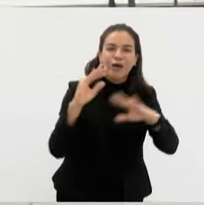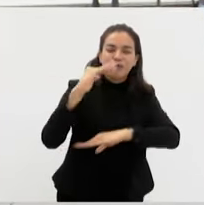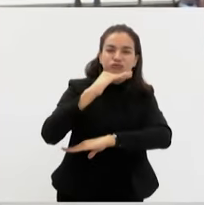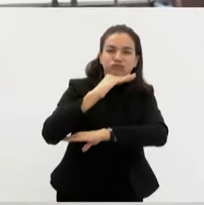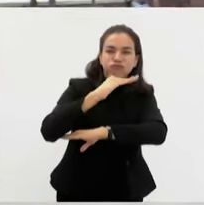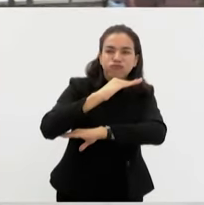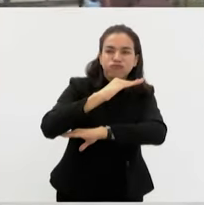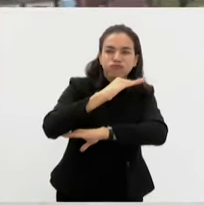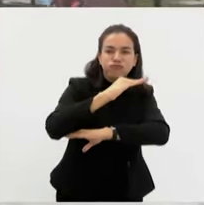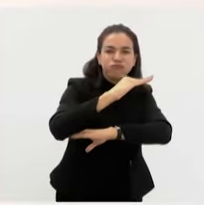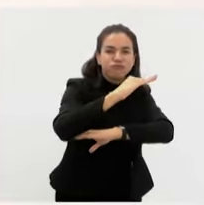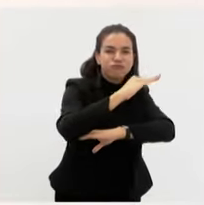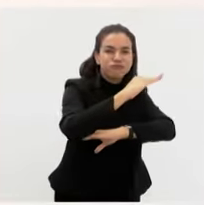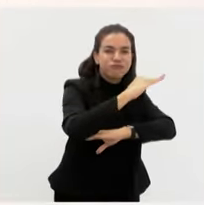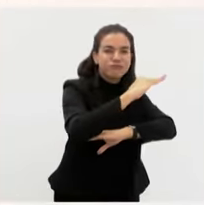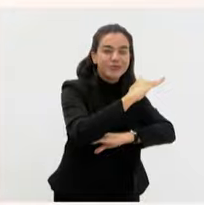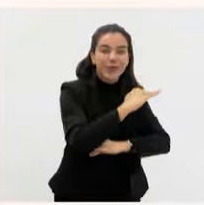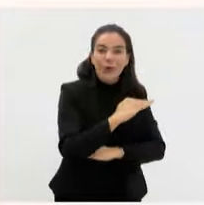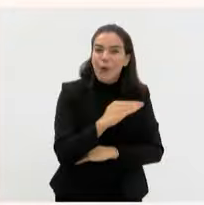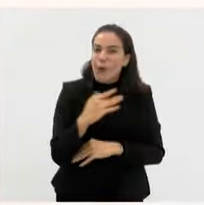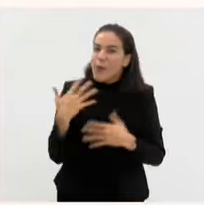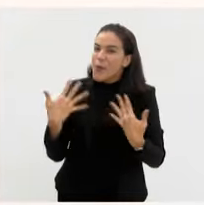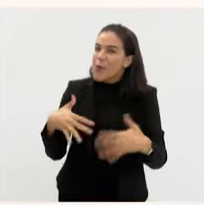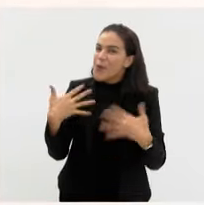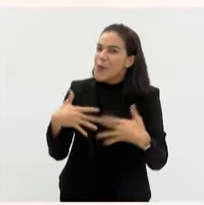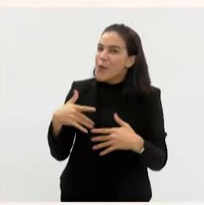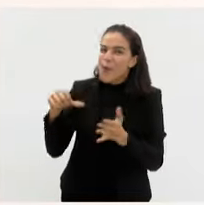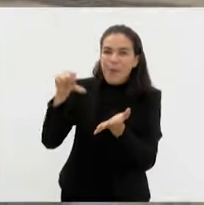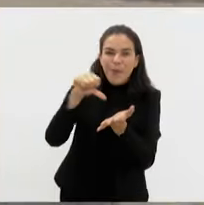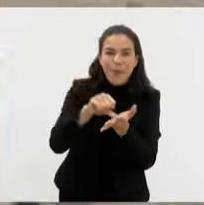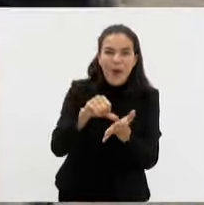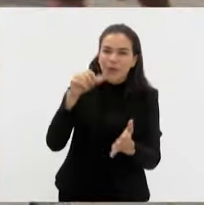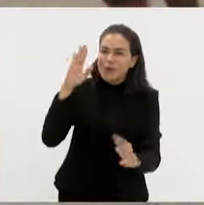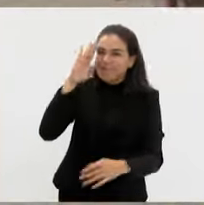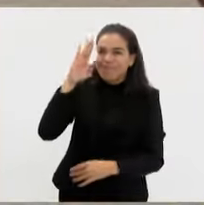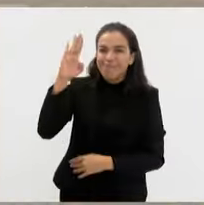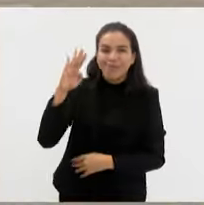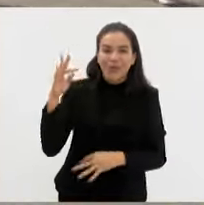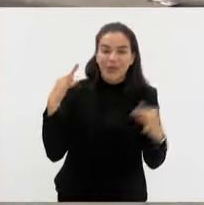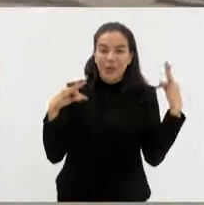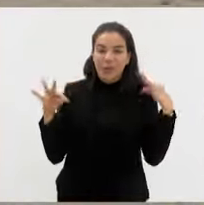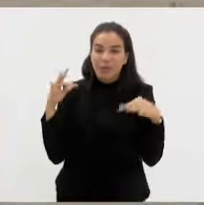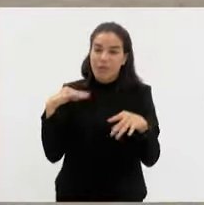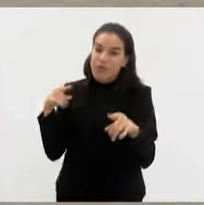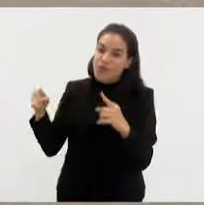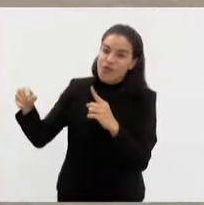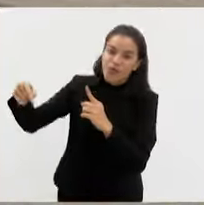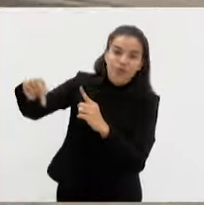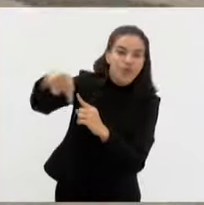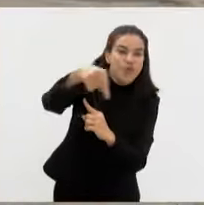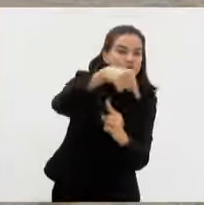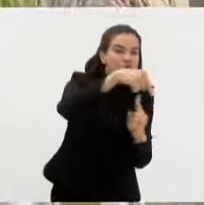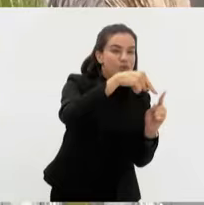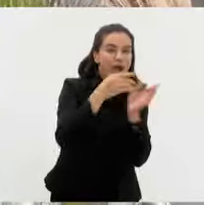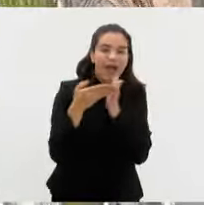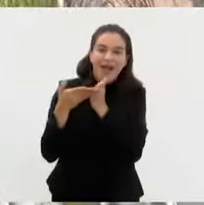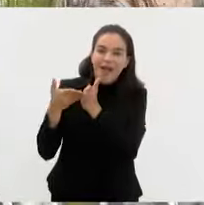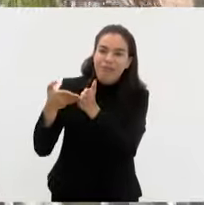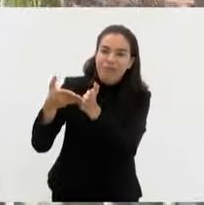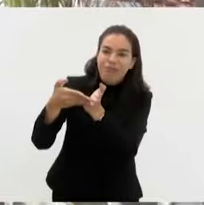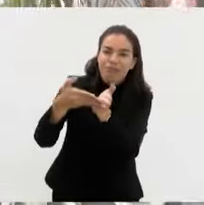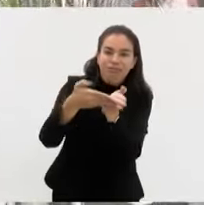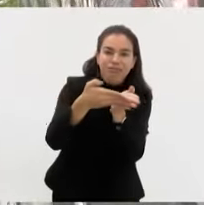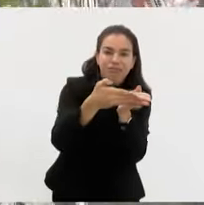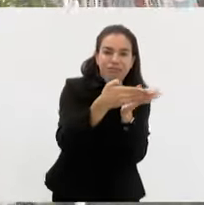corredores até o Museu do Amanhã, um ícone do turismo do Rio. O caminho de volta passava pela zona portuária,